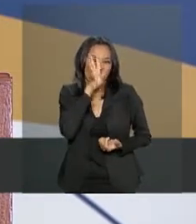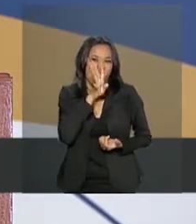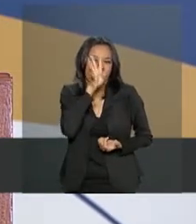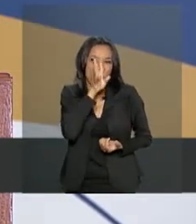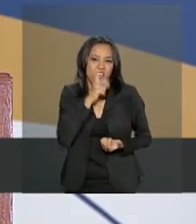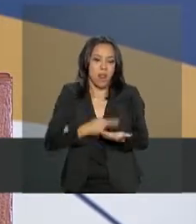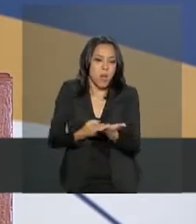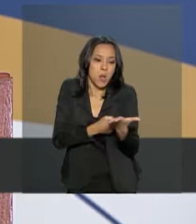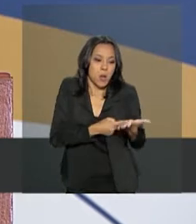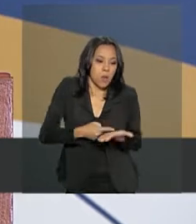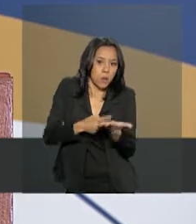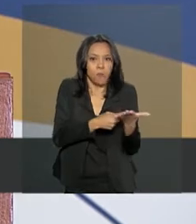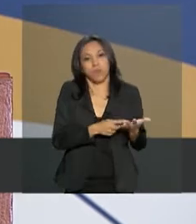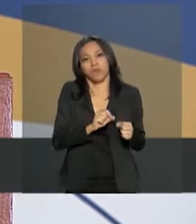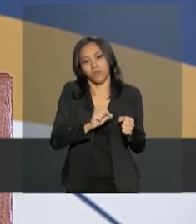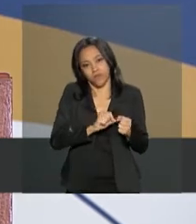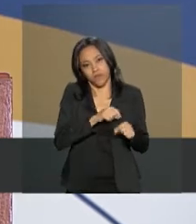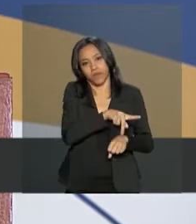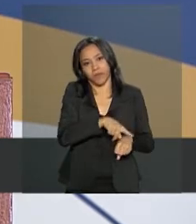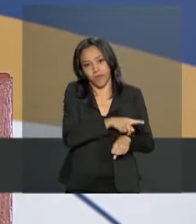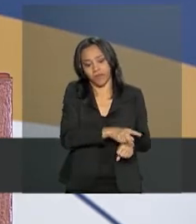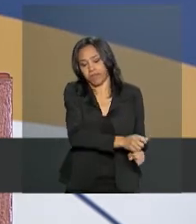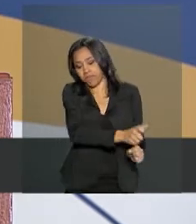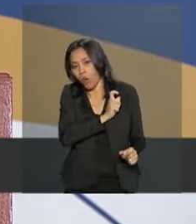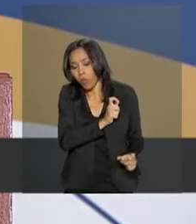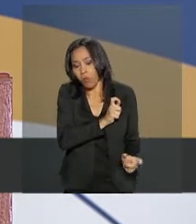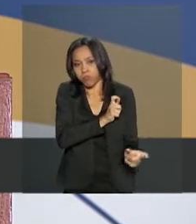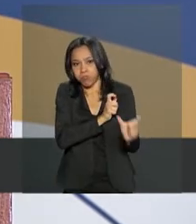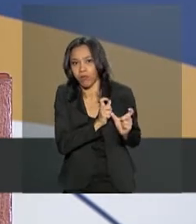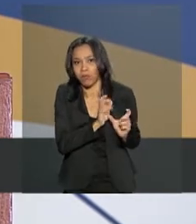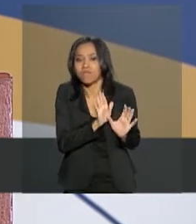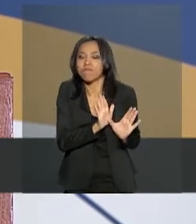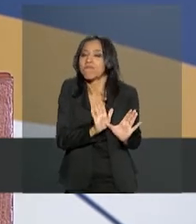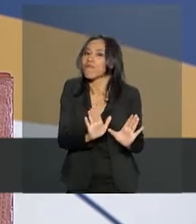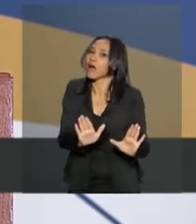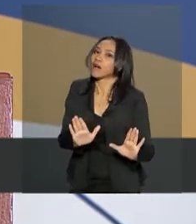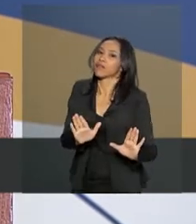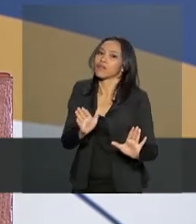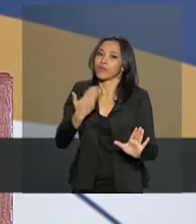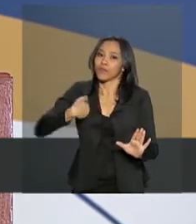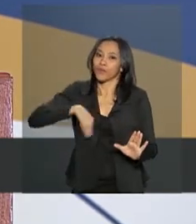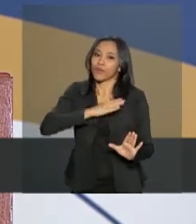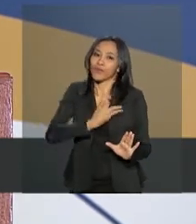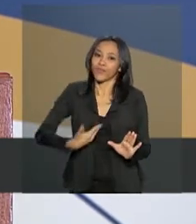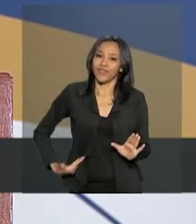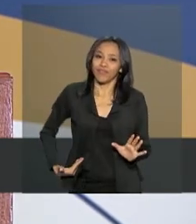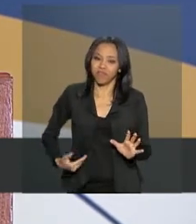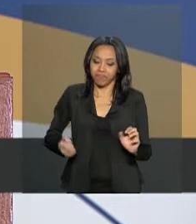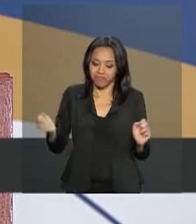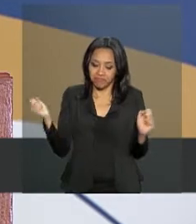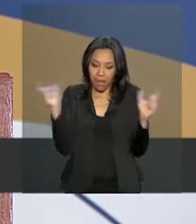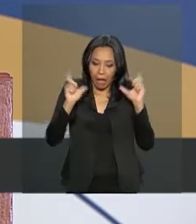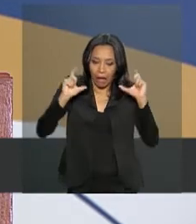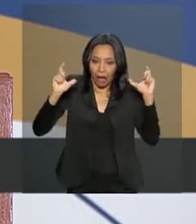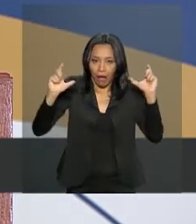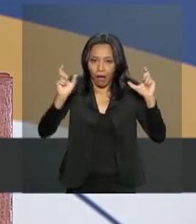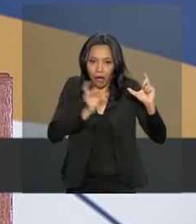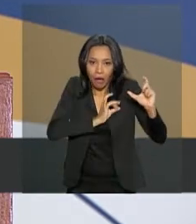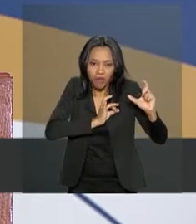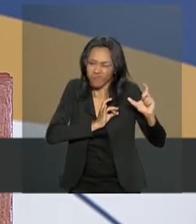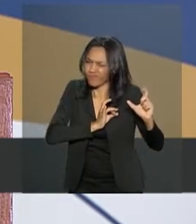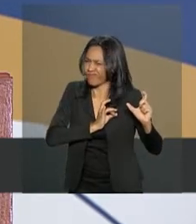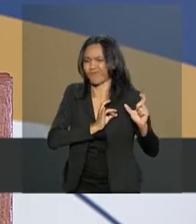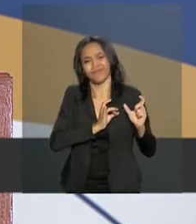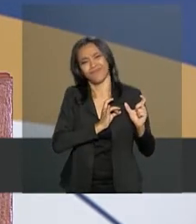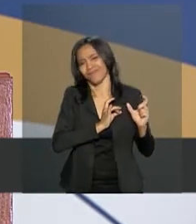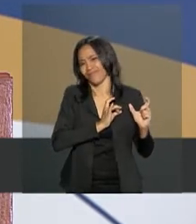se puderam construir no país o bombardeio foi enorme mas o nosso governo não se intimidou ao contrário o nosso